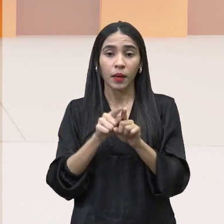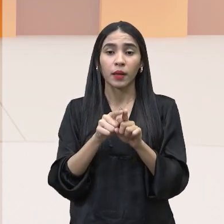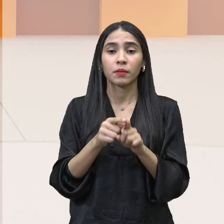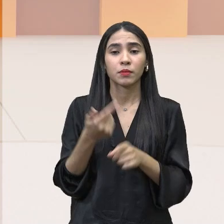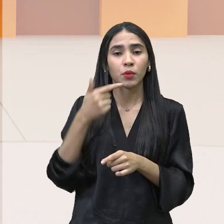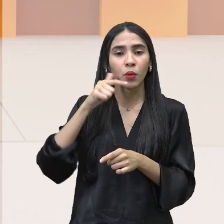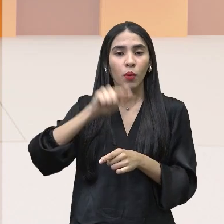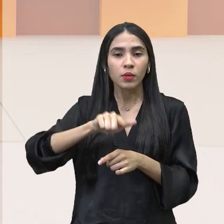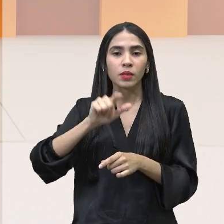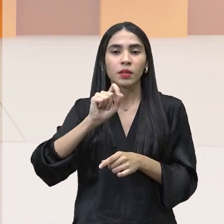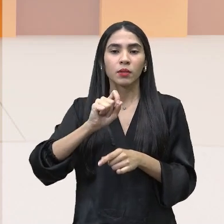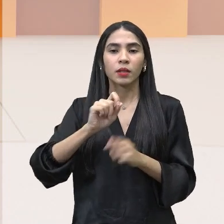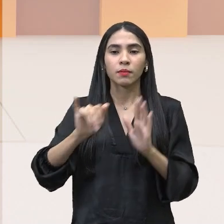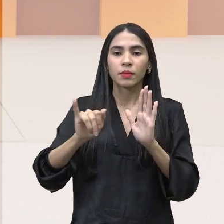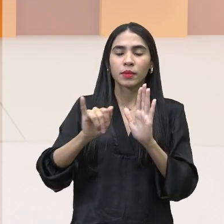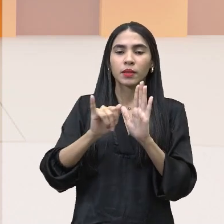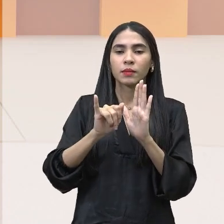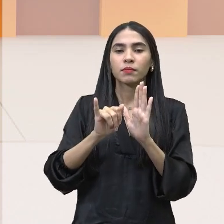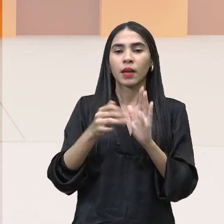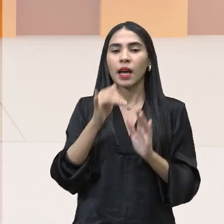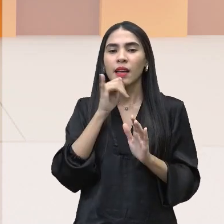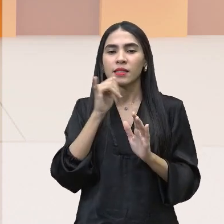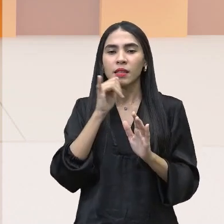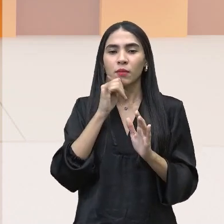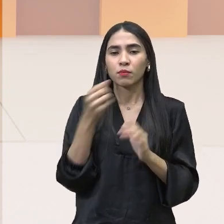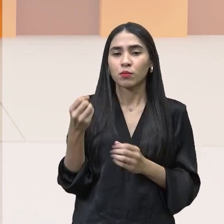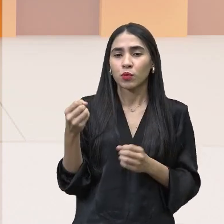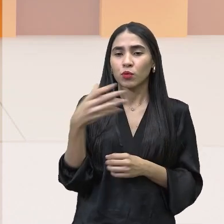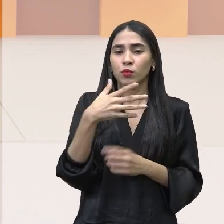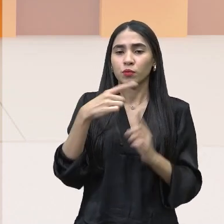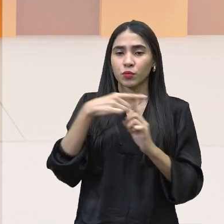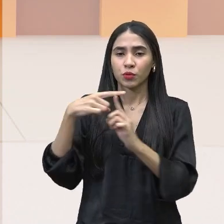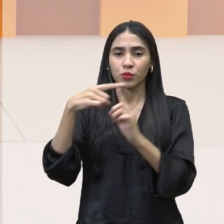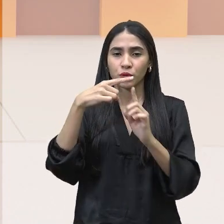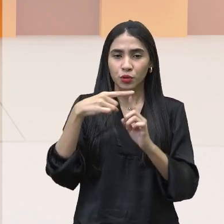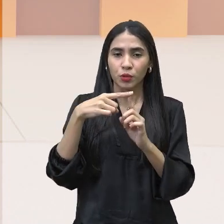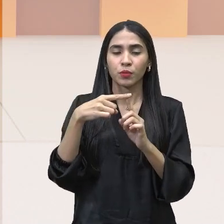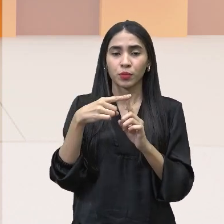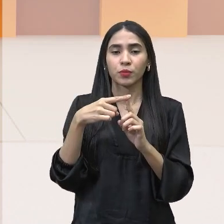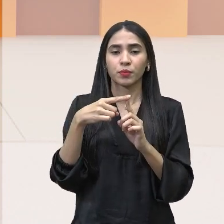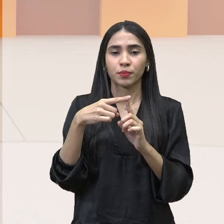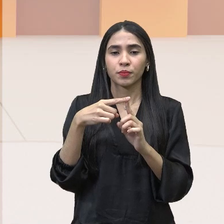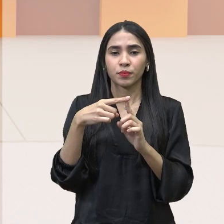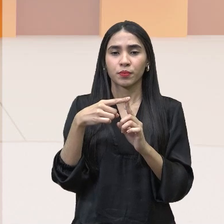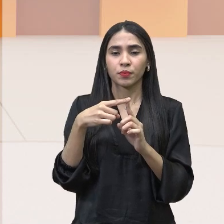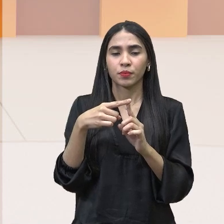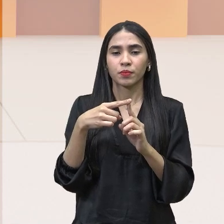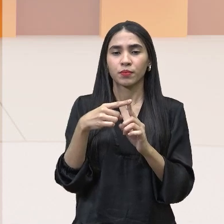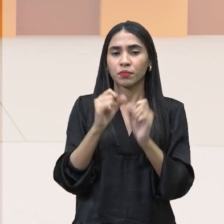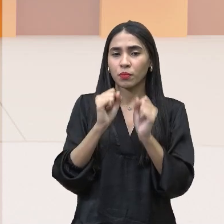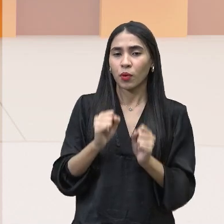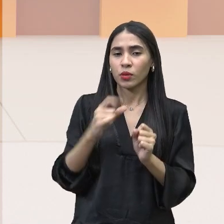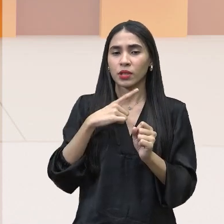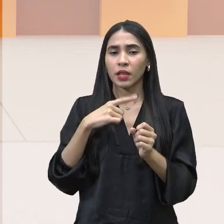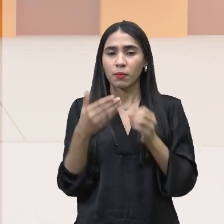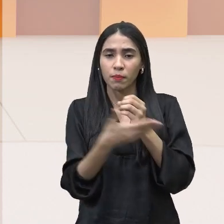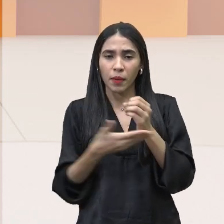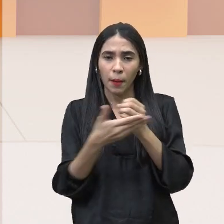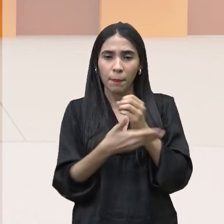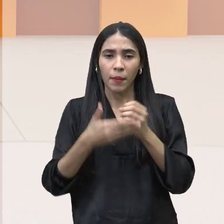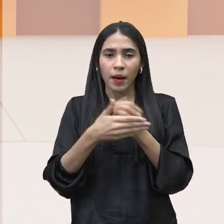uma identidade universal que serviria de fundamento para